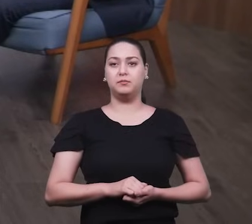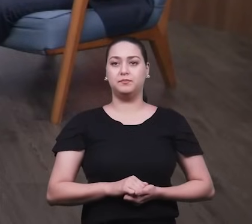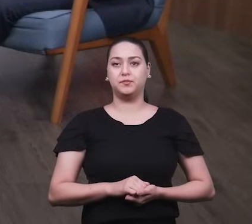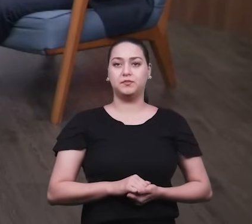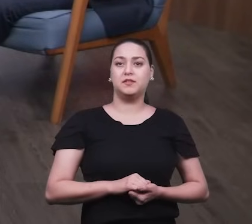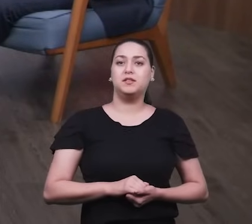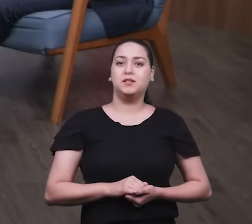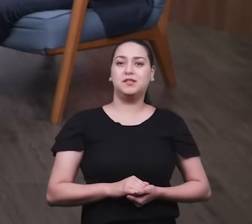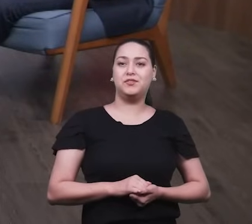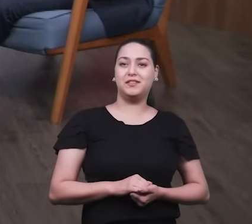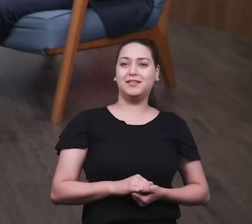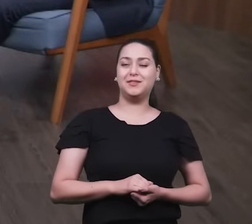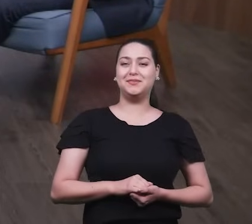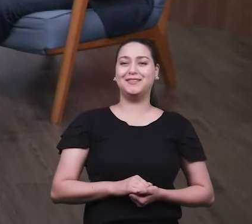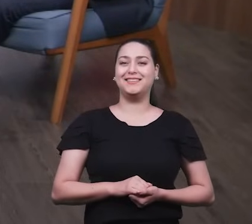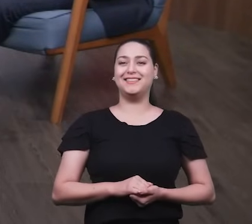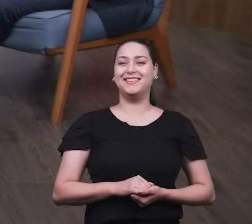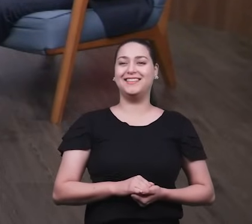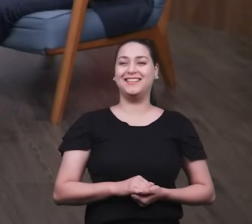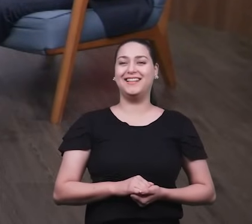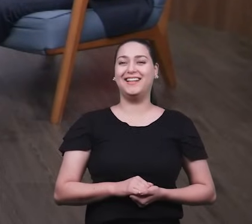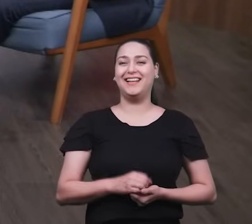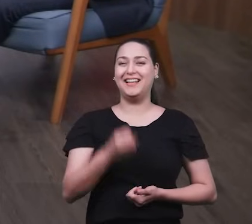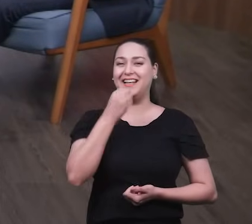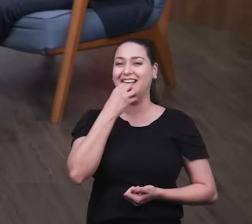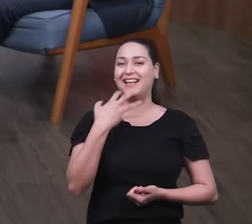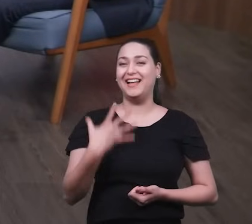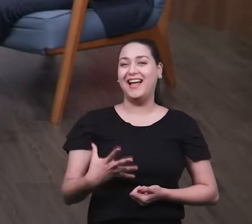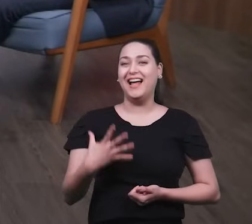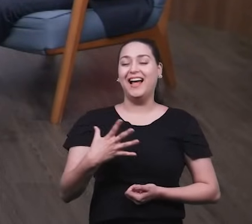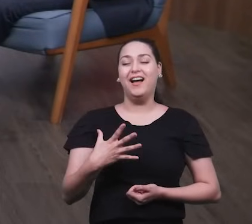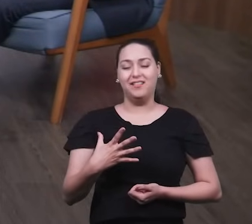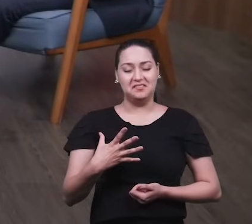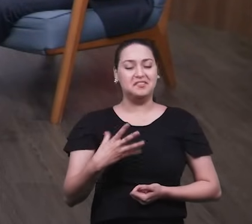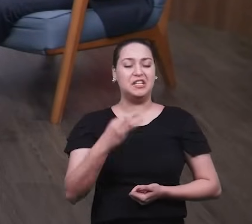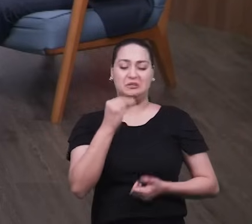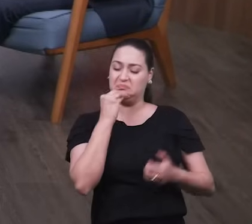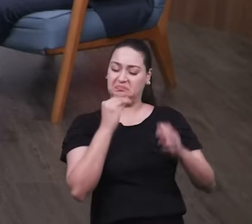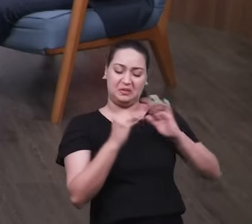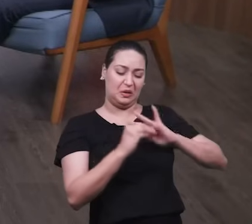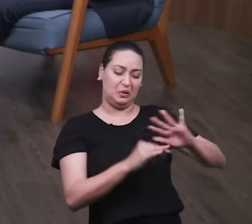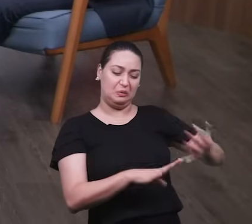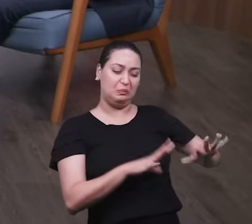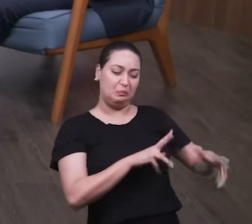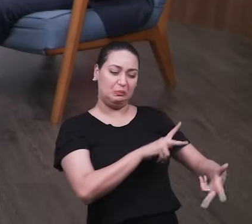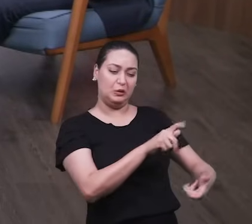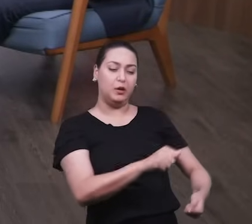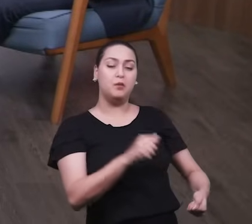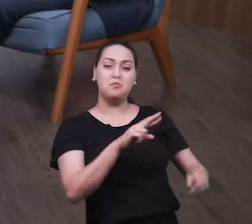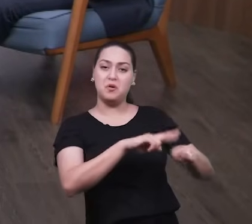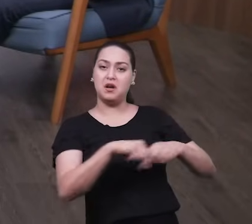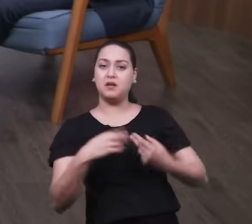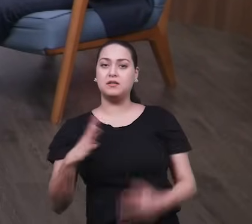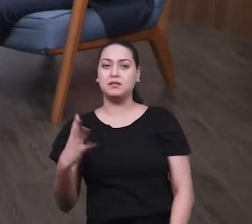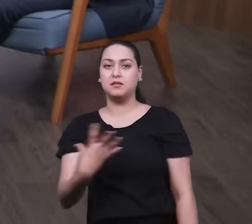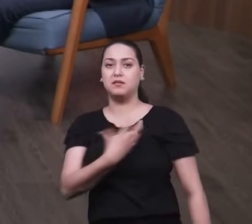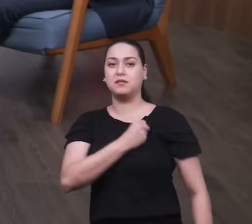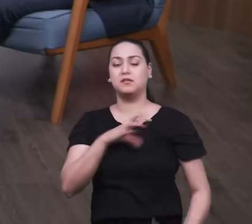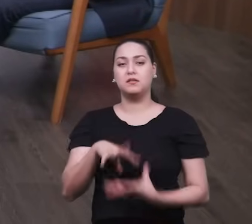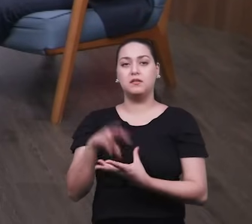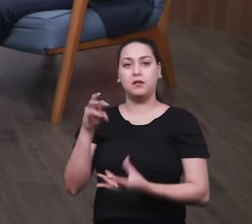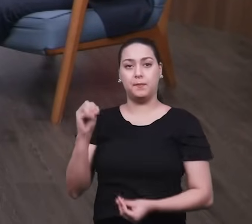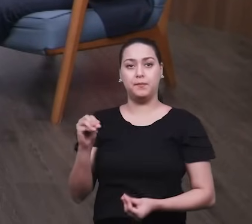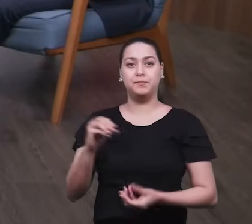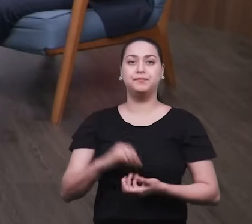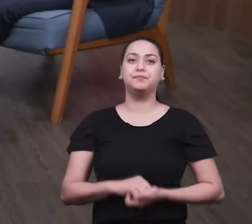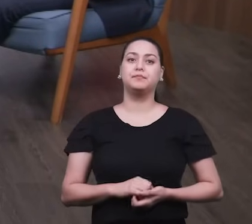pena renunciar a qualquer coisa pela salvação da sua alma. Agora, né? A pessoa precisa ter uma experiência, né, Sérgio? É possível,